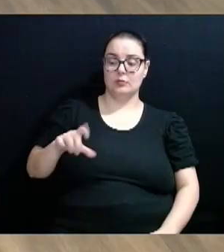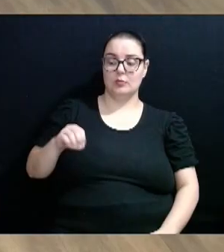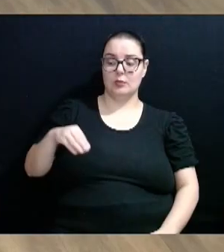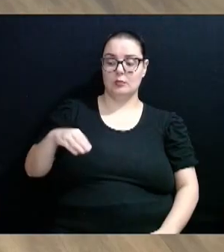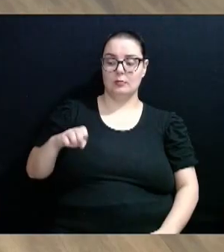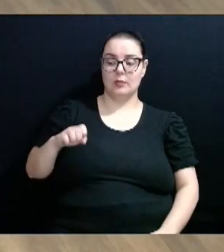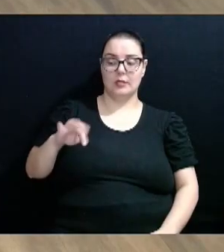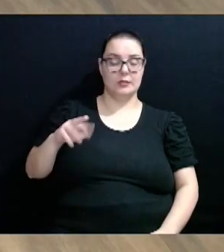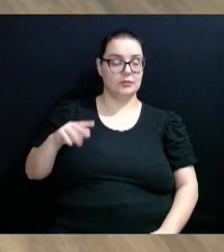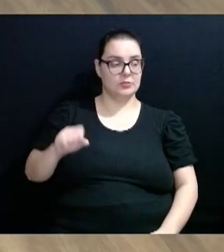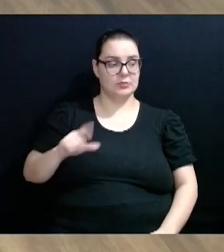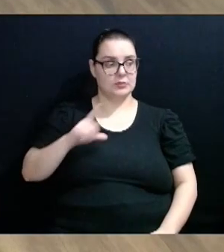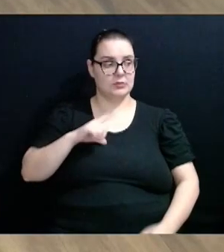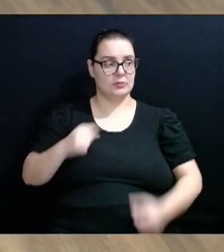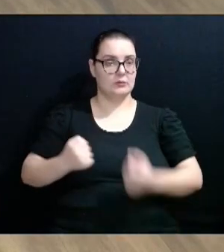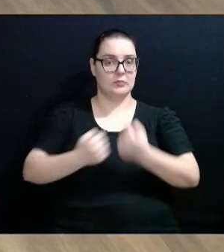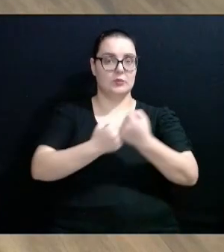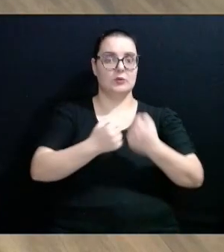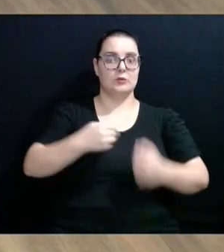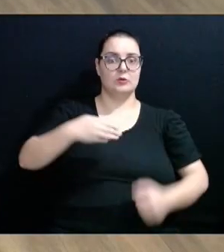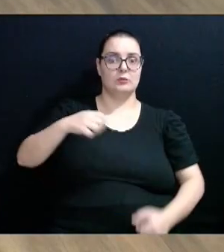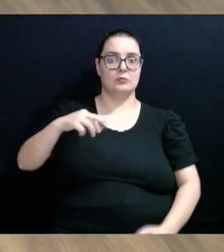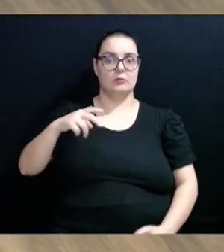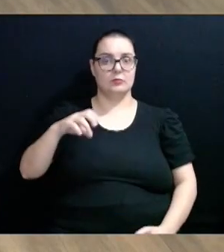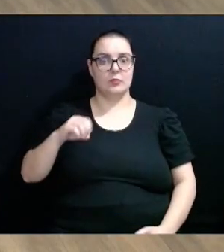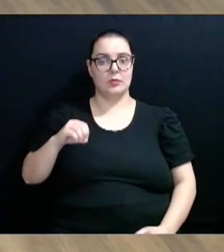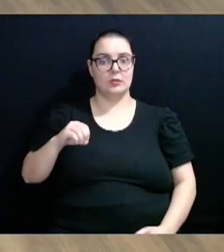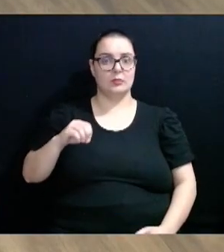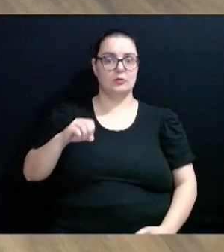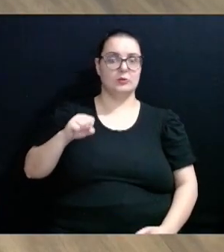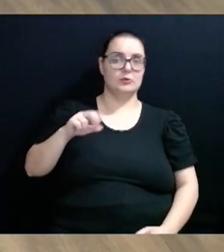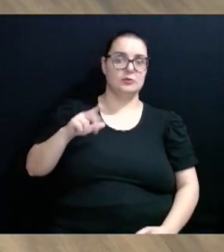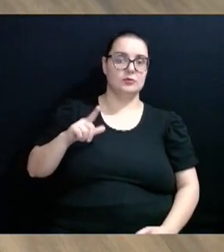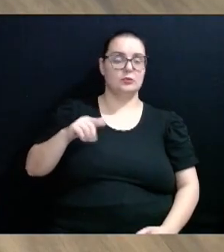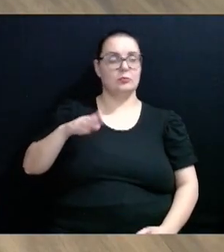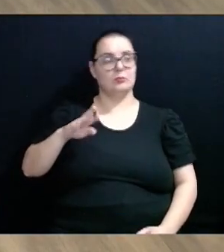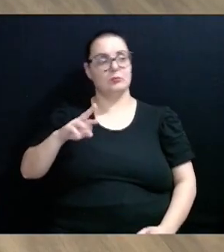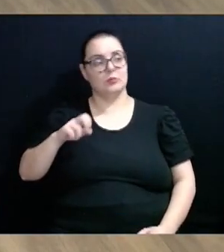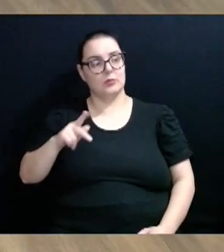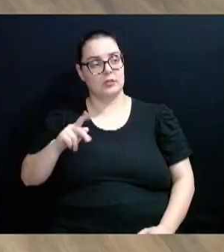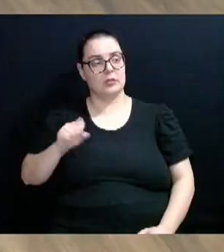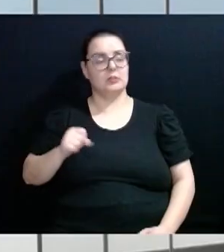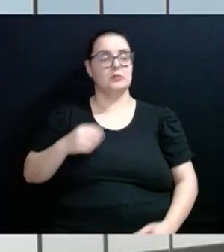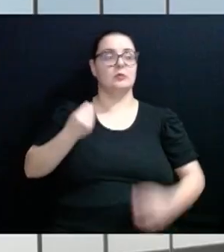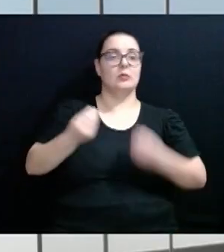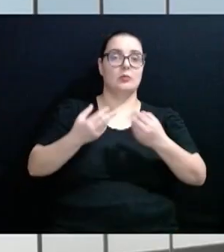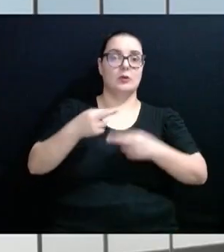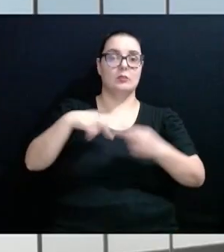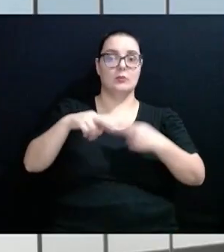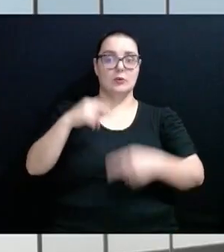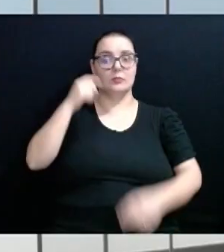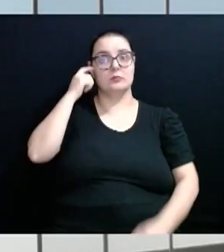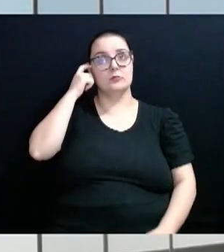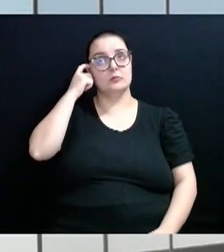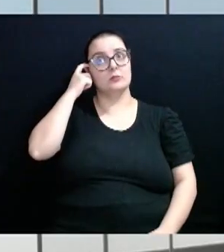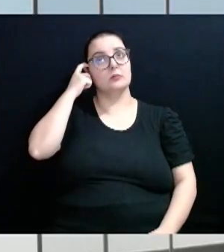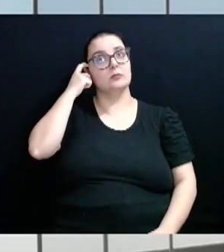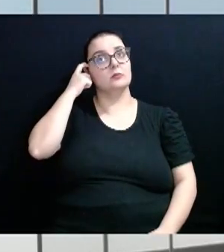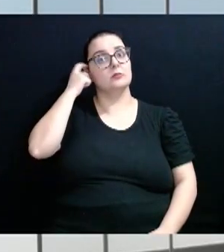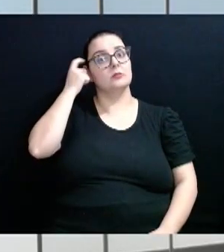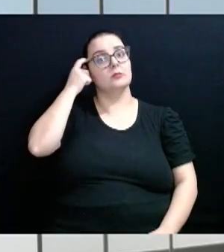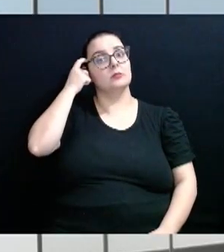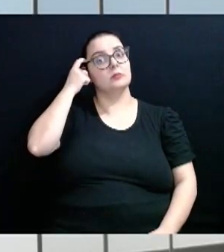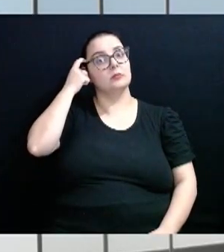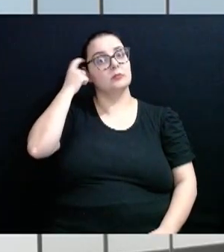por exemplo, do Mercosul, BRICS? Como que está esse relacionamento? Então, nós temos trabalhado muito nesse sentido,